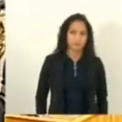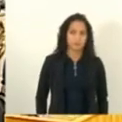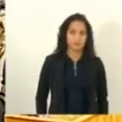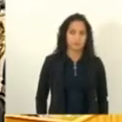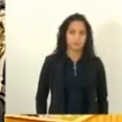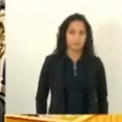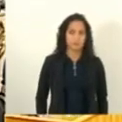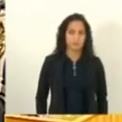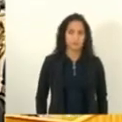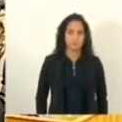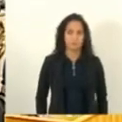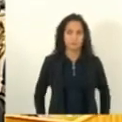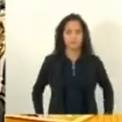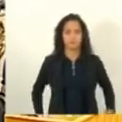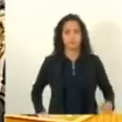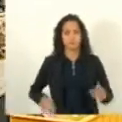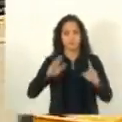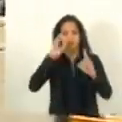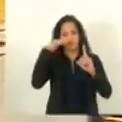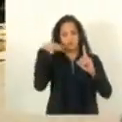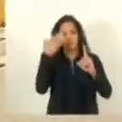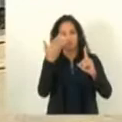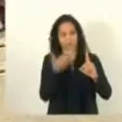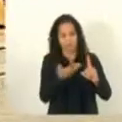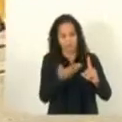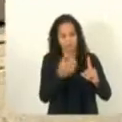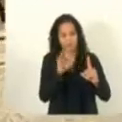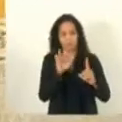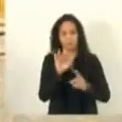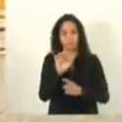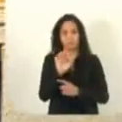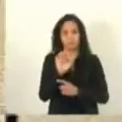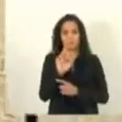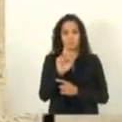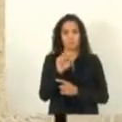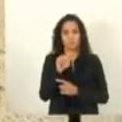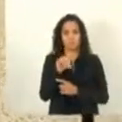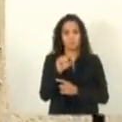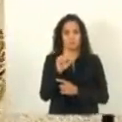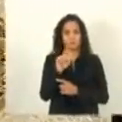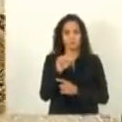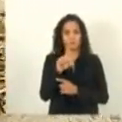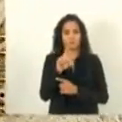Passar a palavra para o homenageado, senhor Fernando.